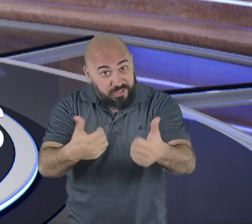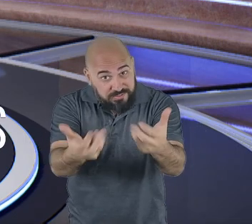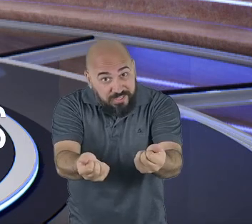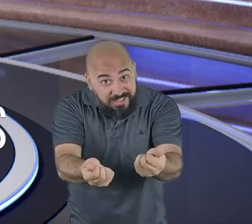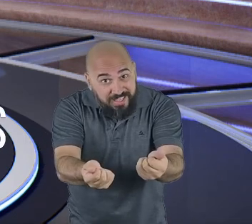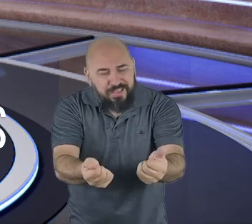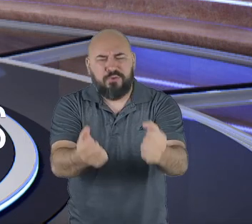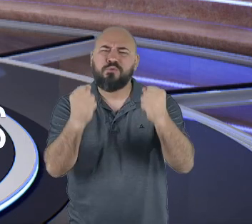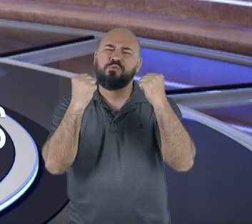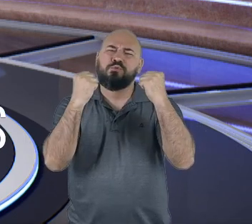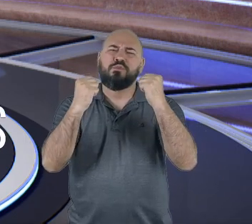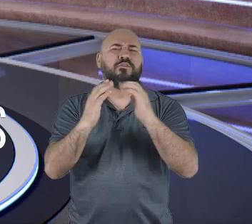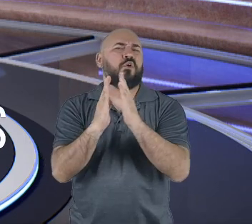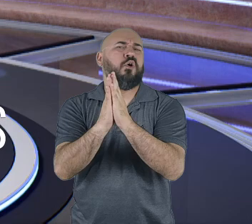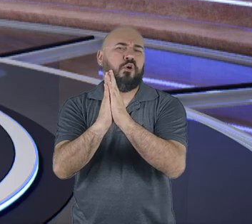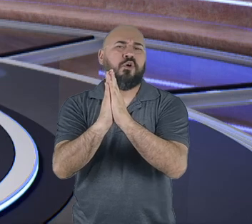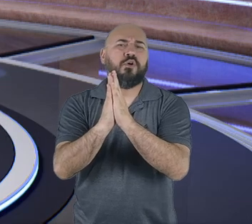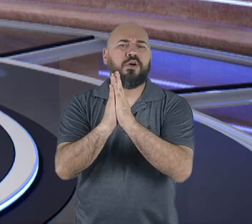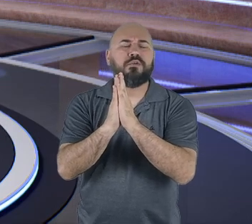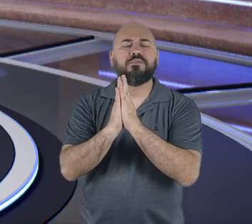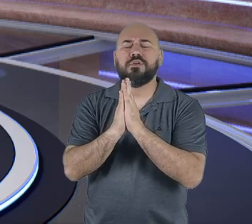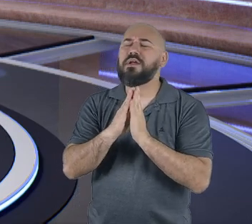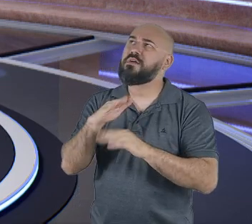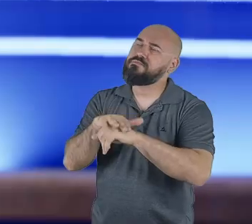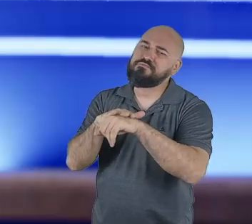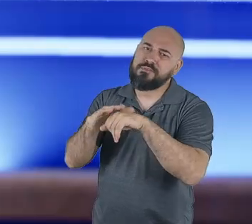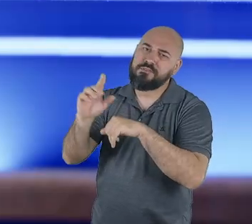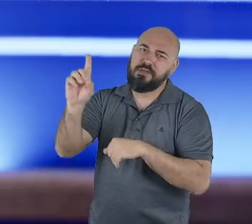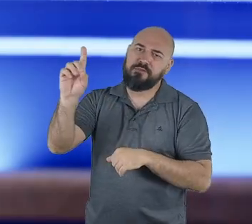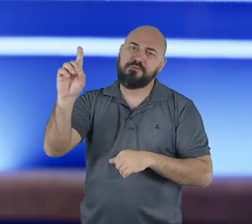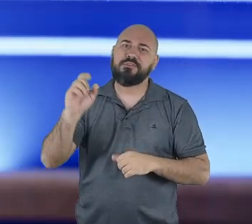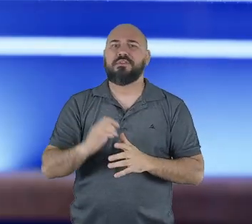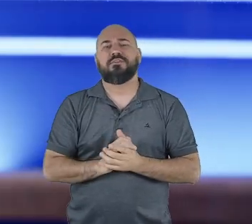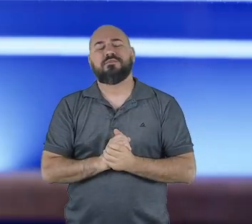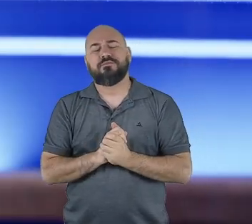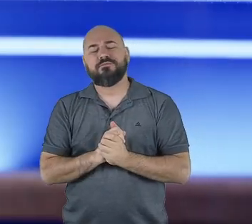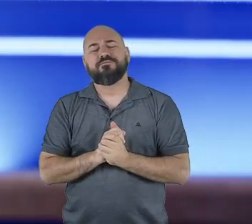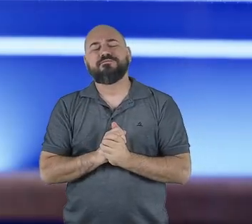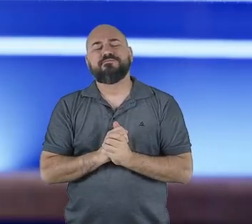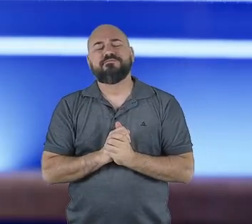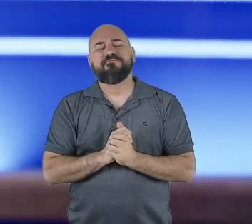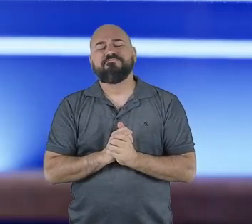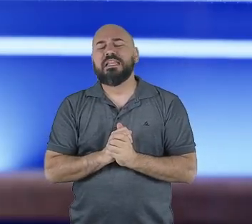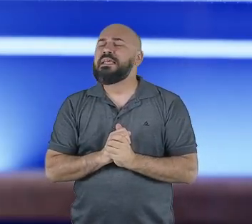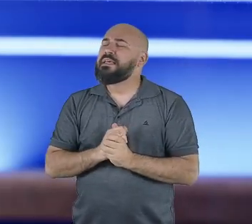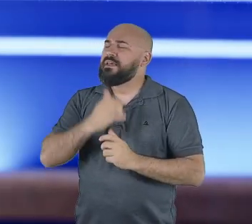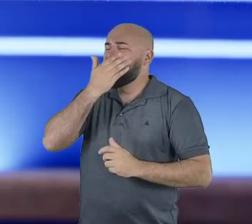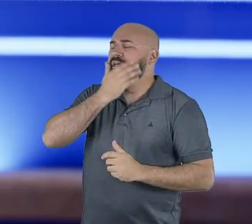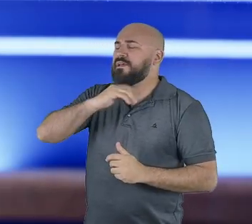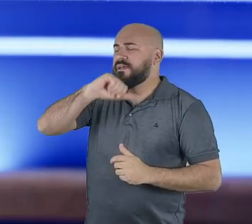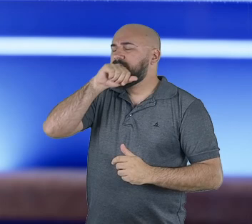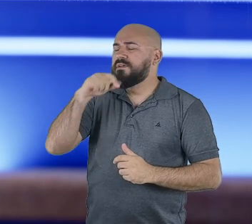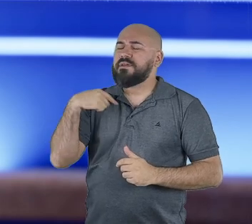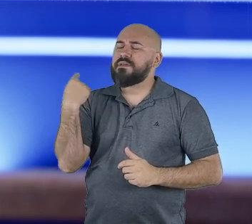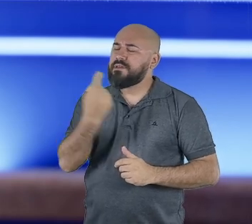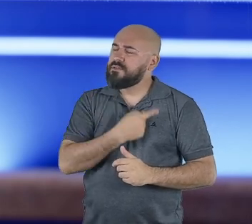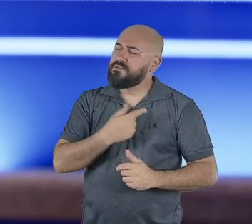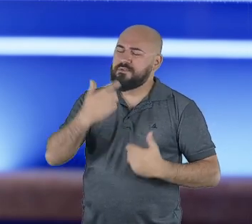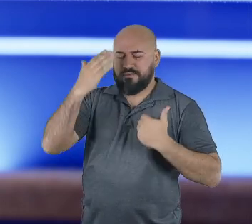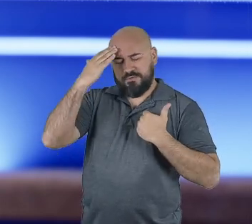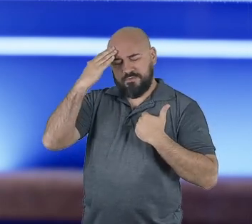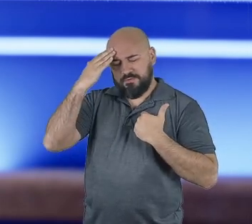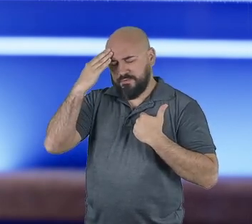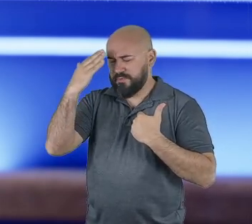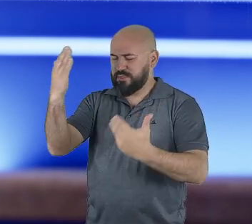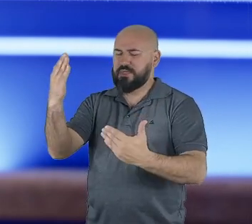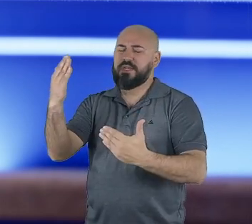quero nesse momento orar com você. Vamos falar com Ele? Deus querido, Pai nosso, eu te